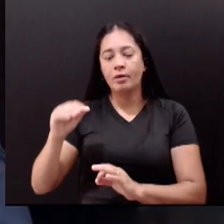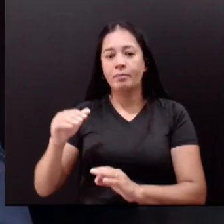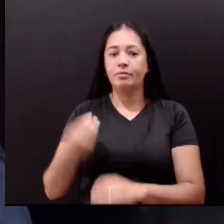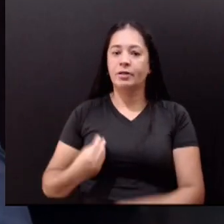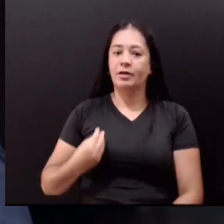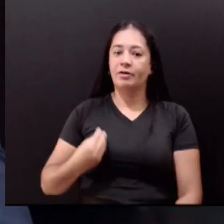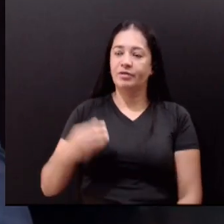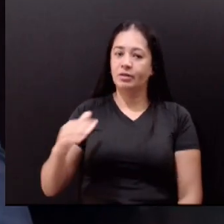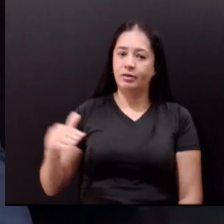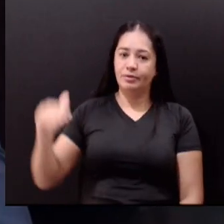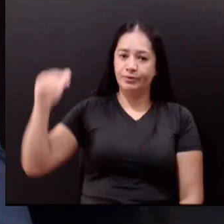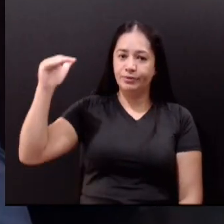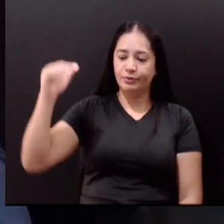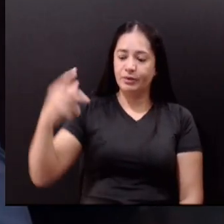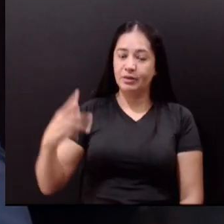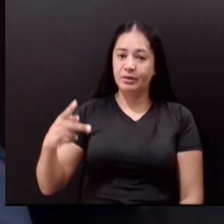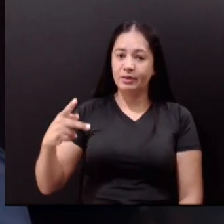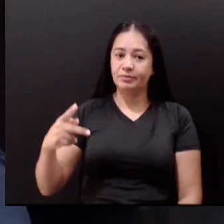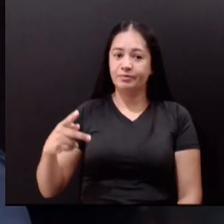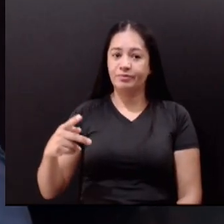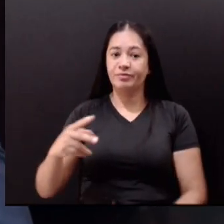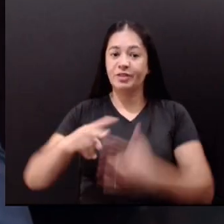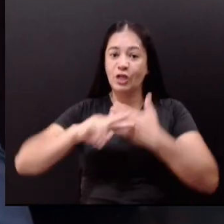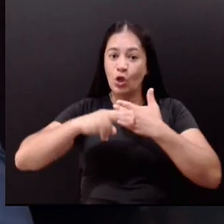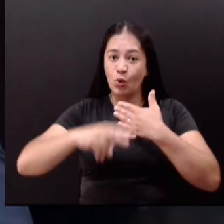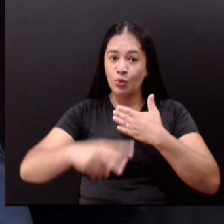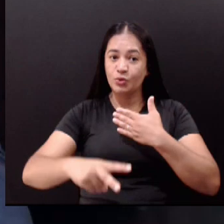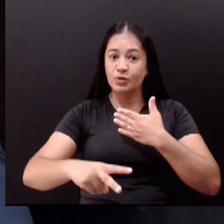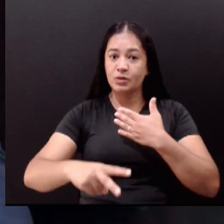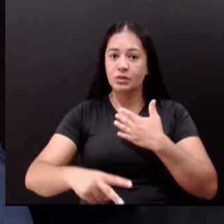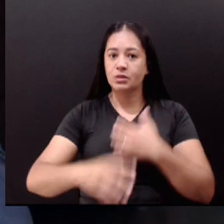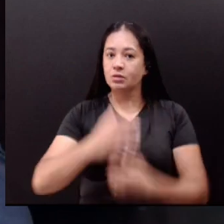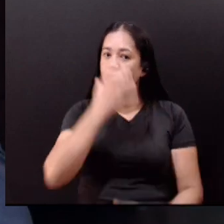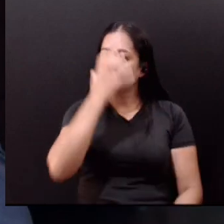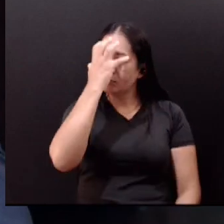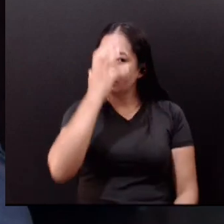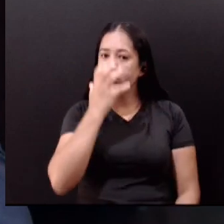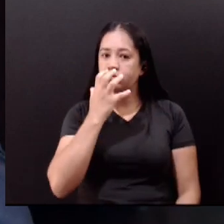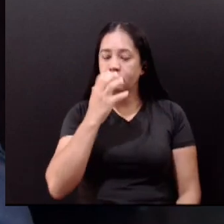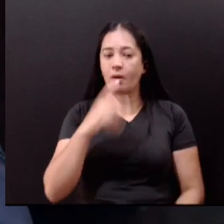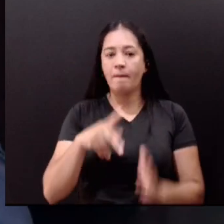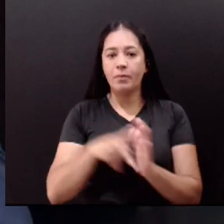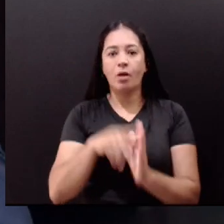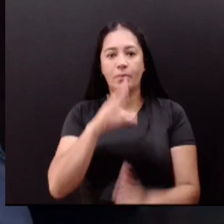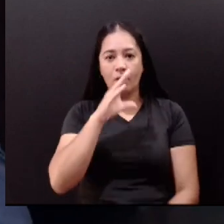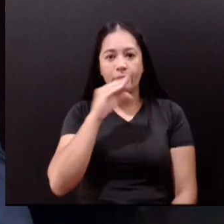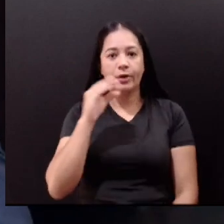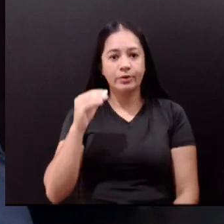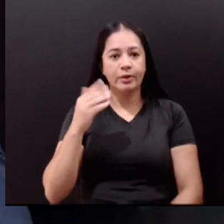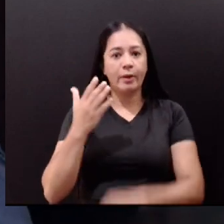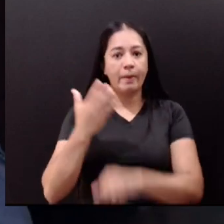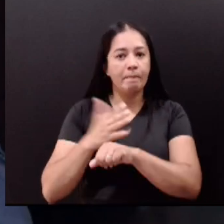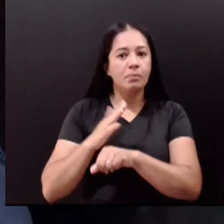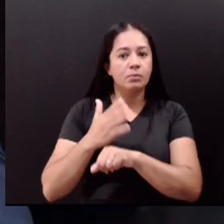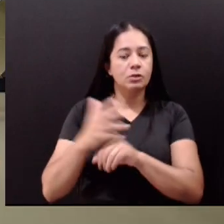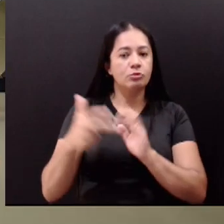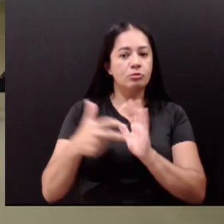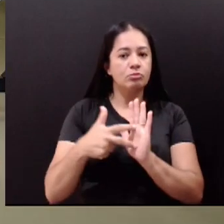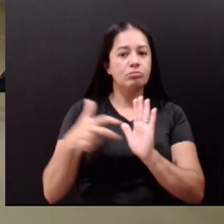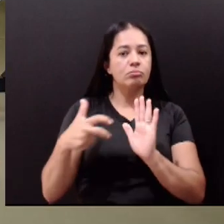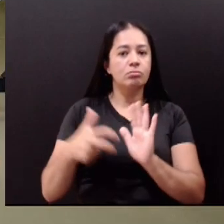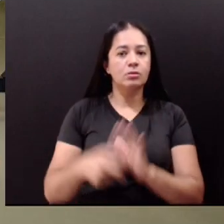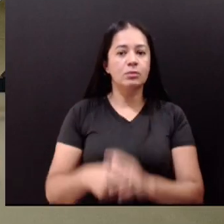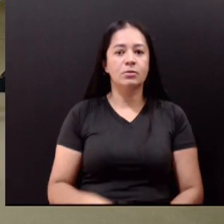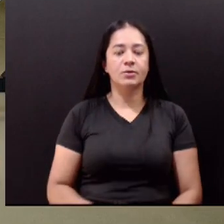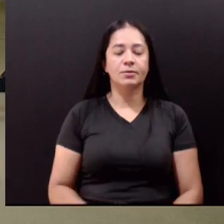existem consequências até relativamente severas para os adolescentes que não que praticaram esses delitos. Importante